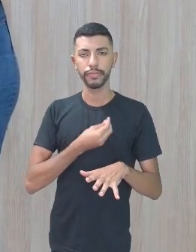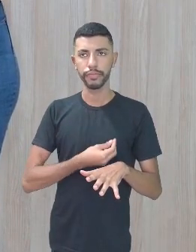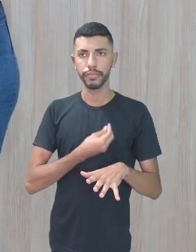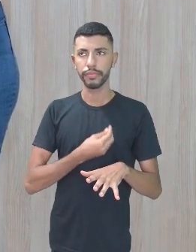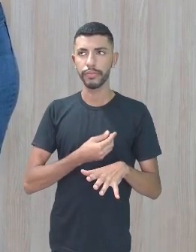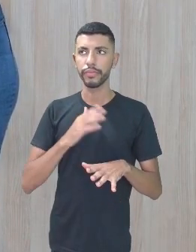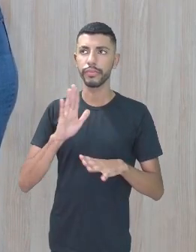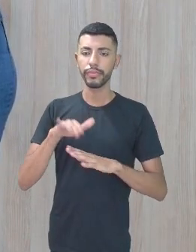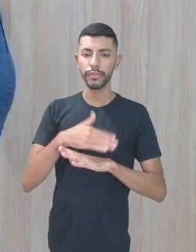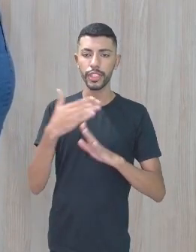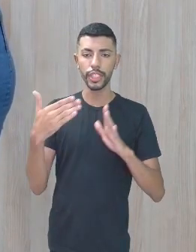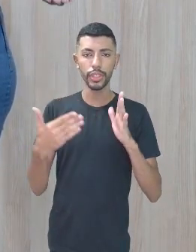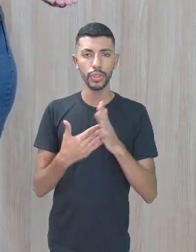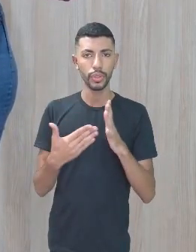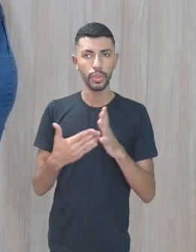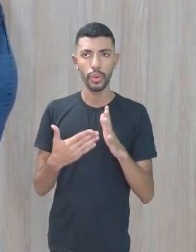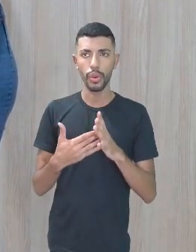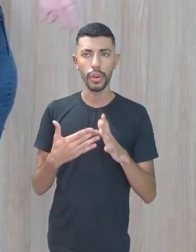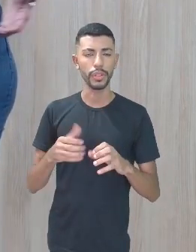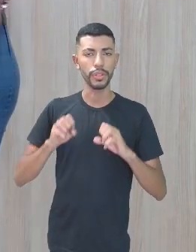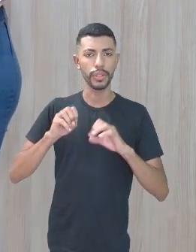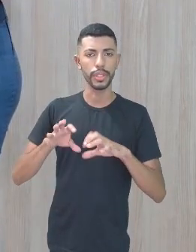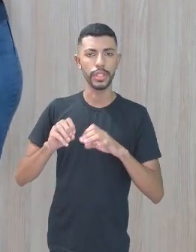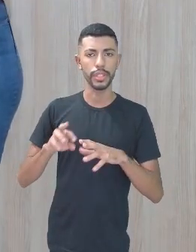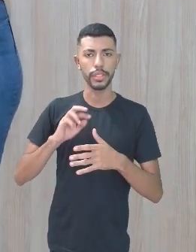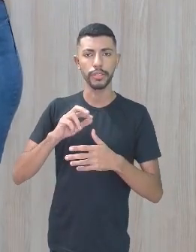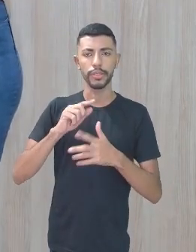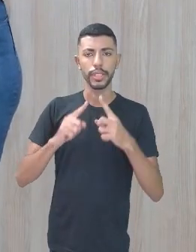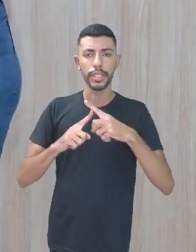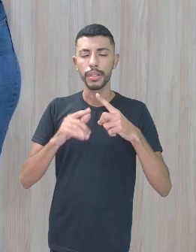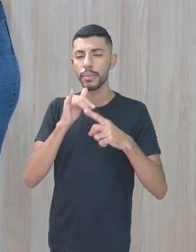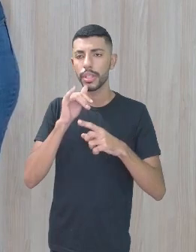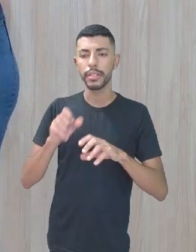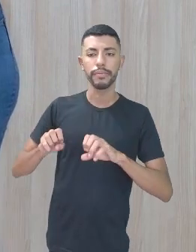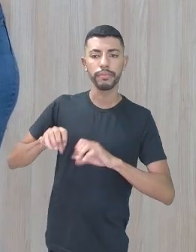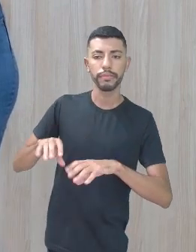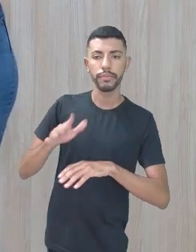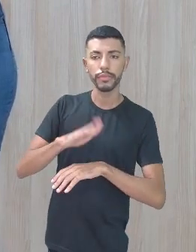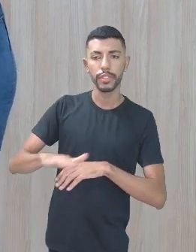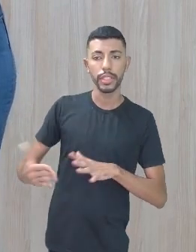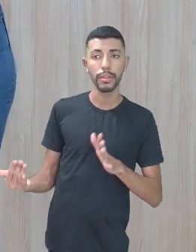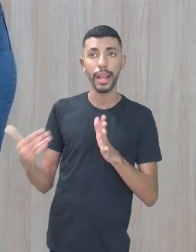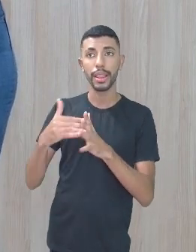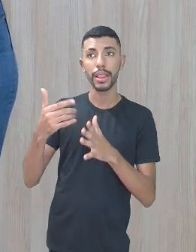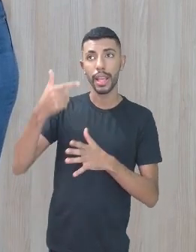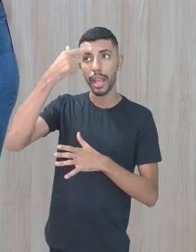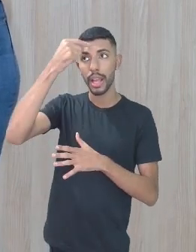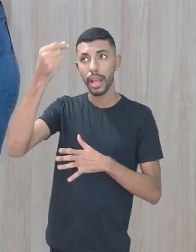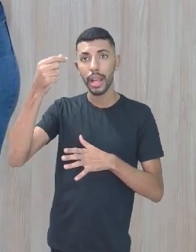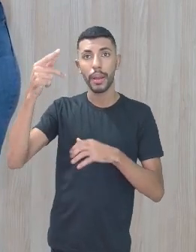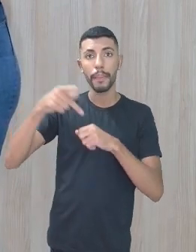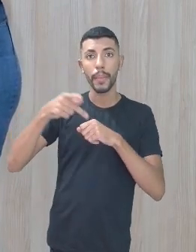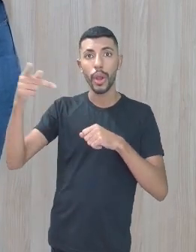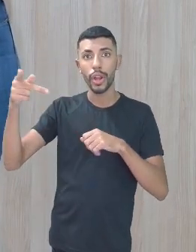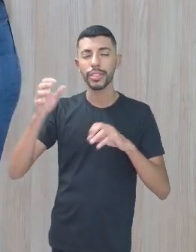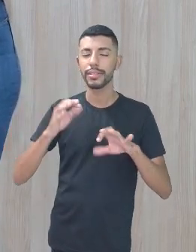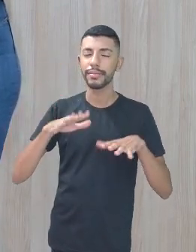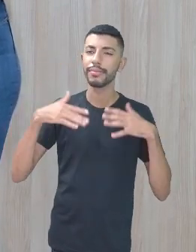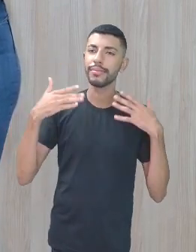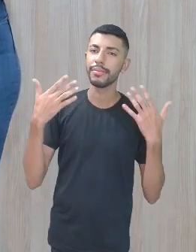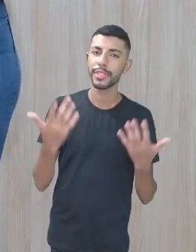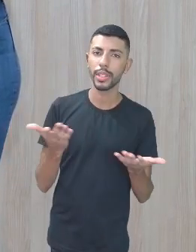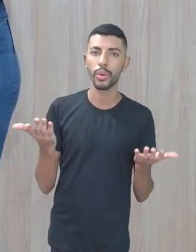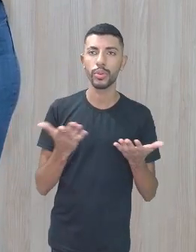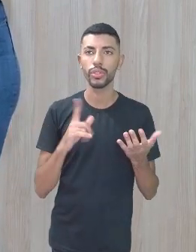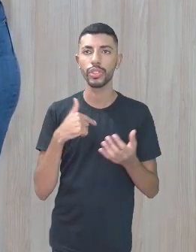modalidades de ensino, desde a educação infantil até os cursos de graduação e pós-graduação. Então, hoje, a gente